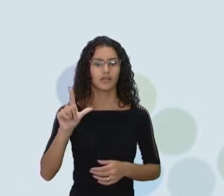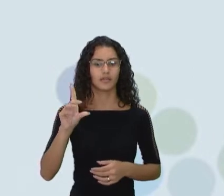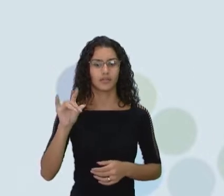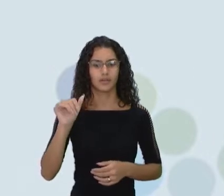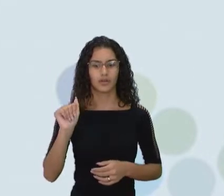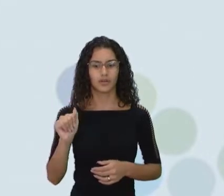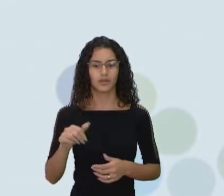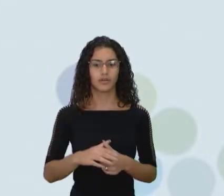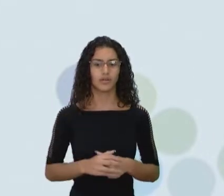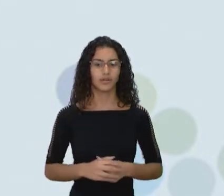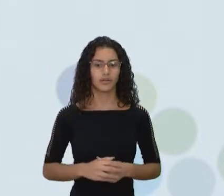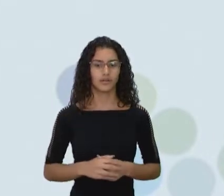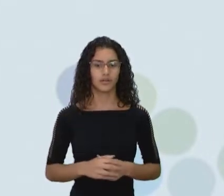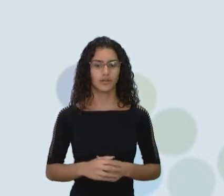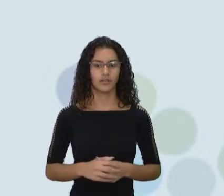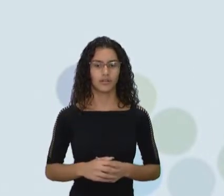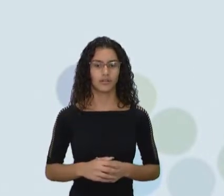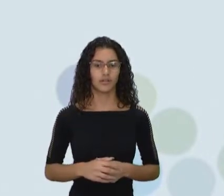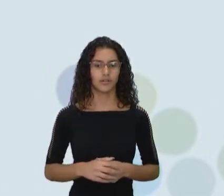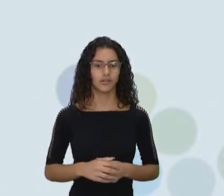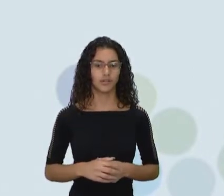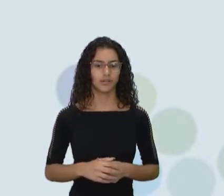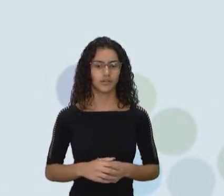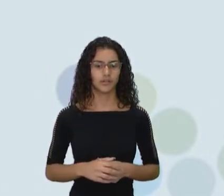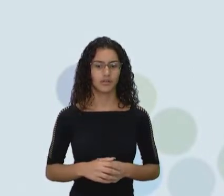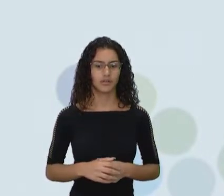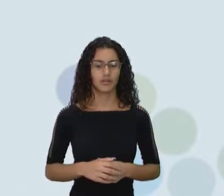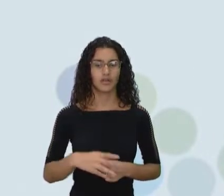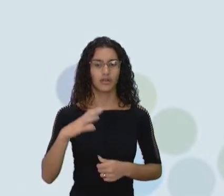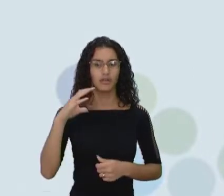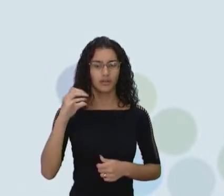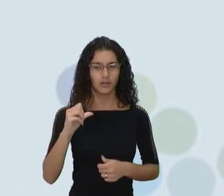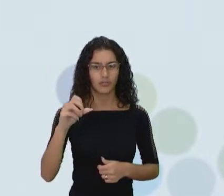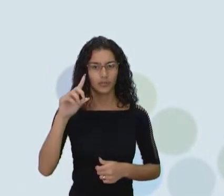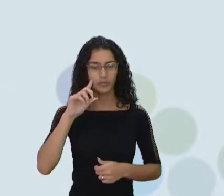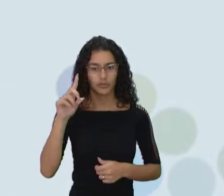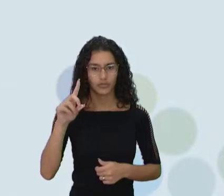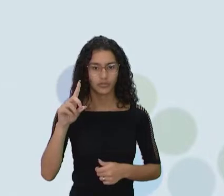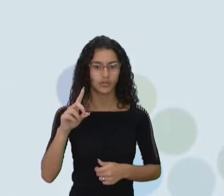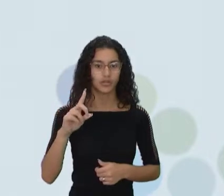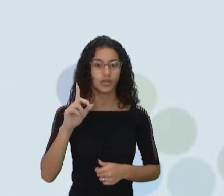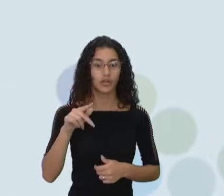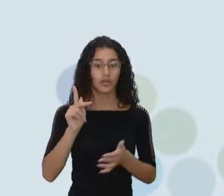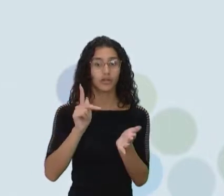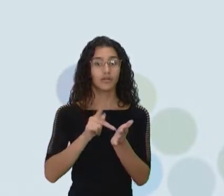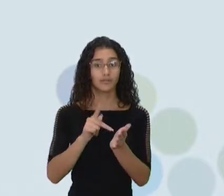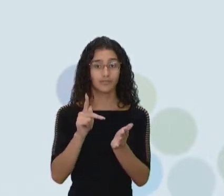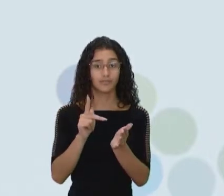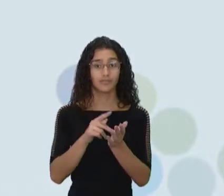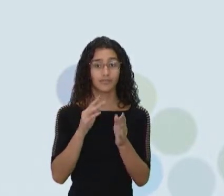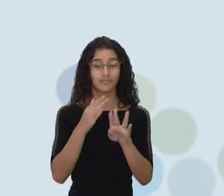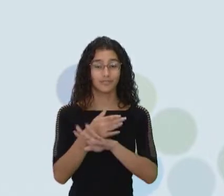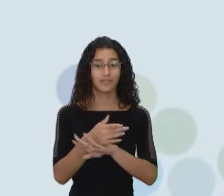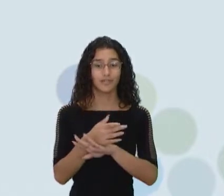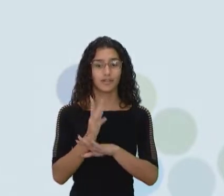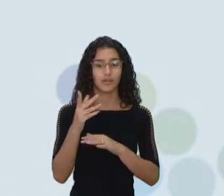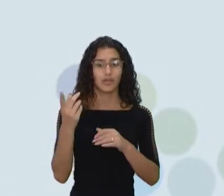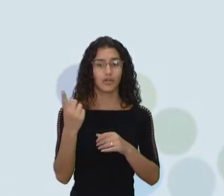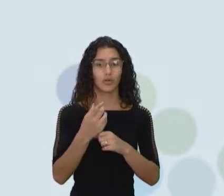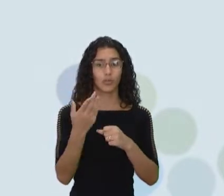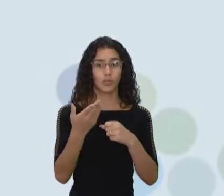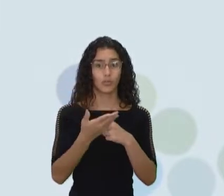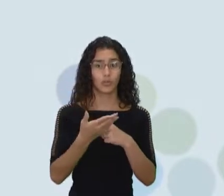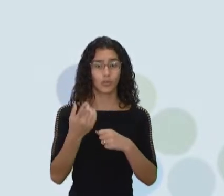gente aí? Lê aí. Sim, a fralda normalmente aí 9 fraldas por dia, realmente 9 unidades. Acredito aí nessa média mesmo de 1 ano,